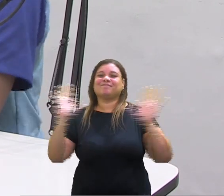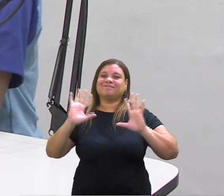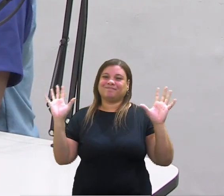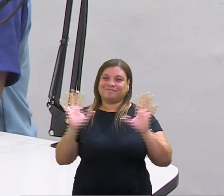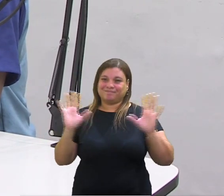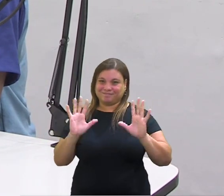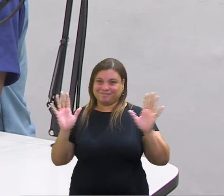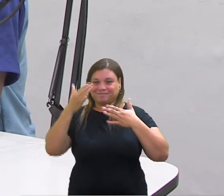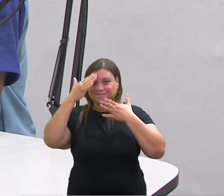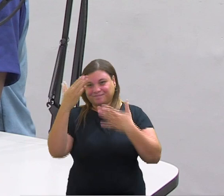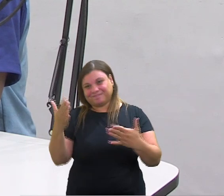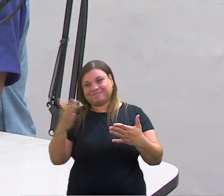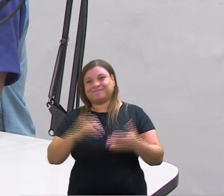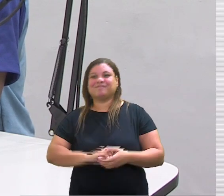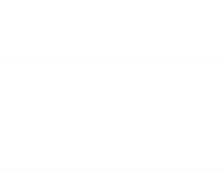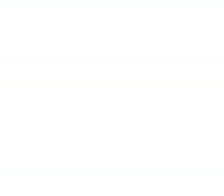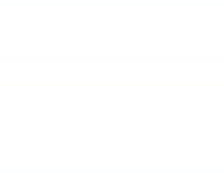próximo e obrigado.